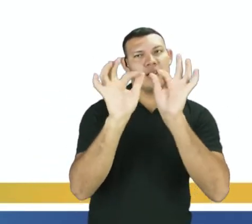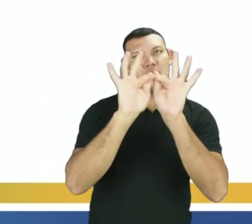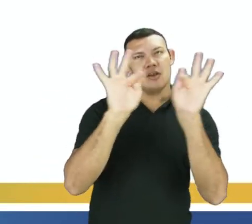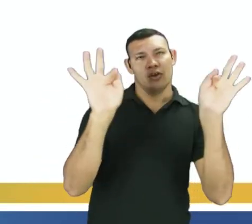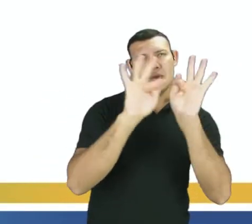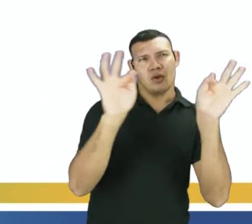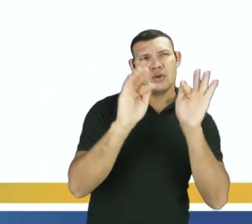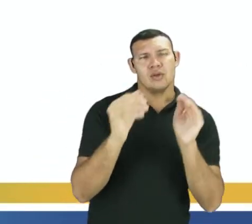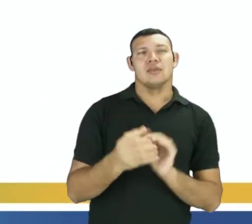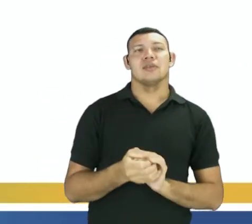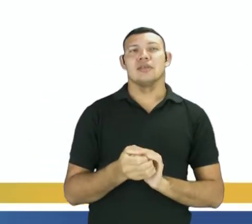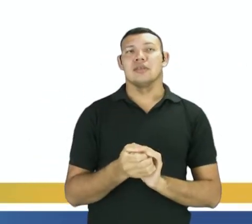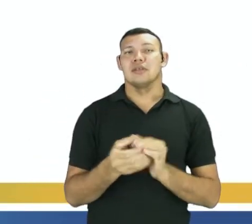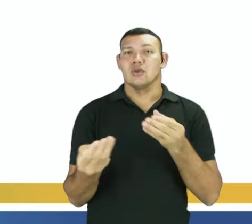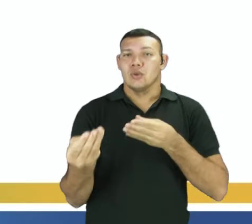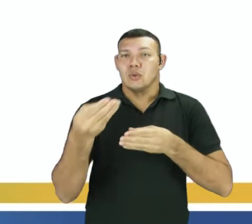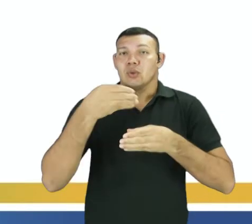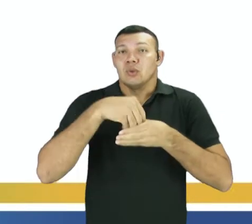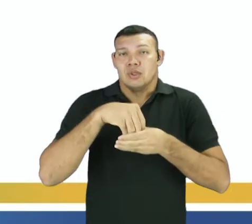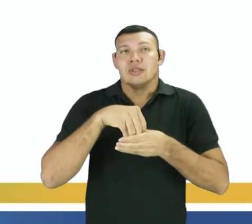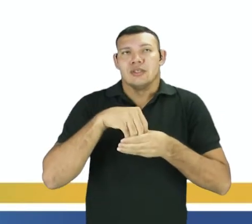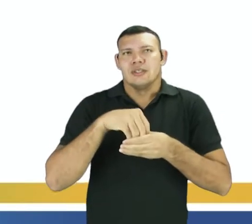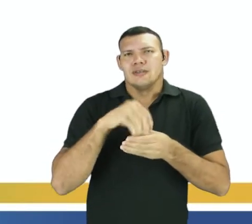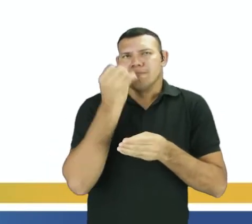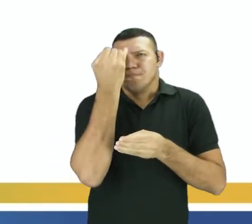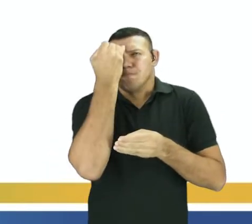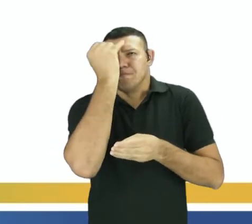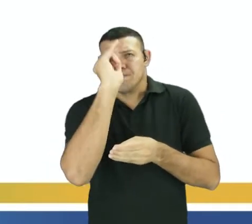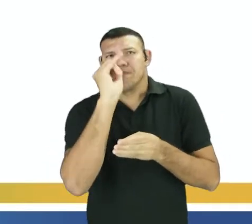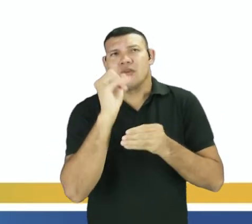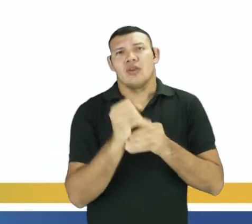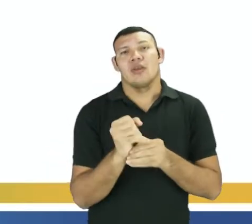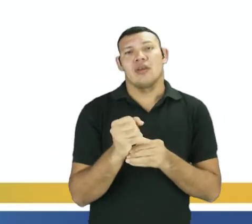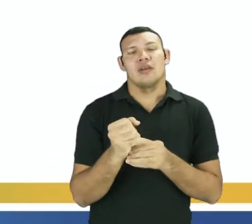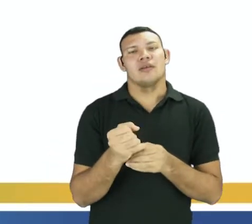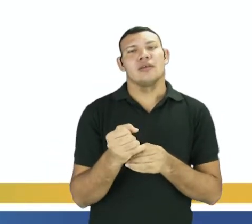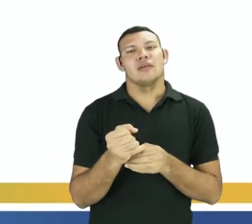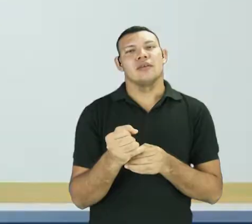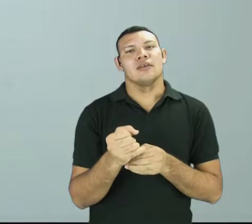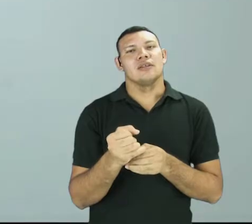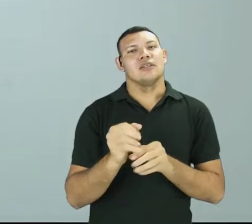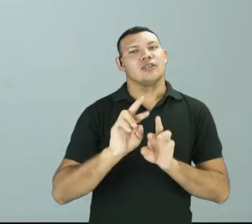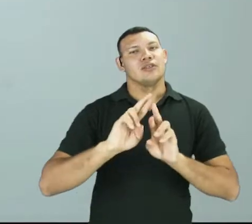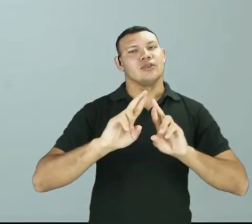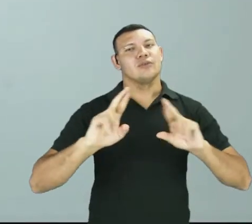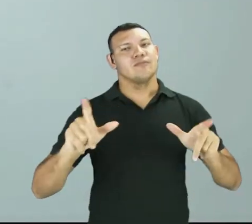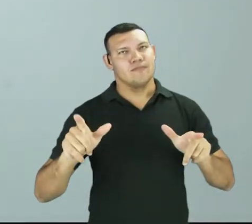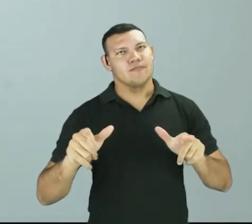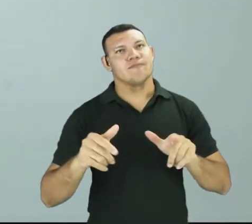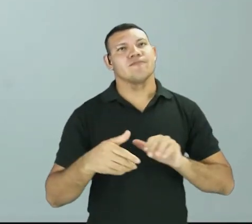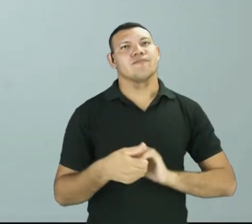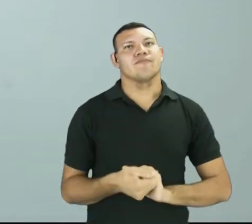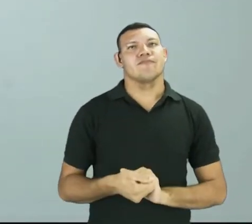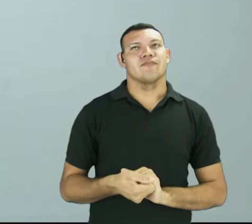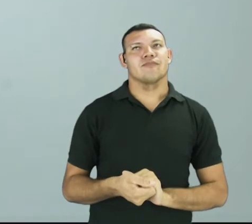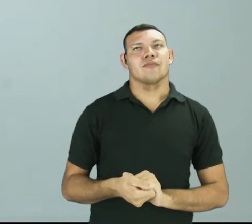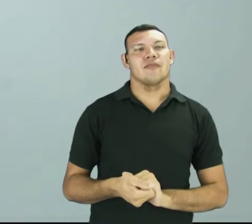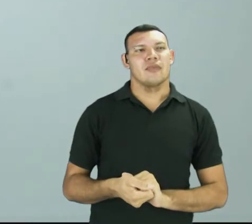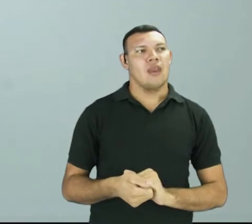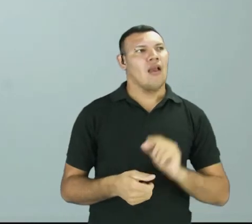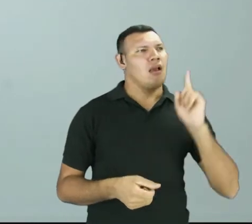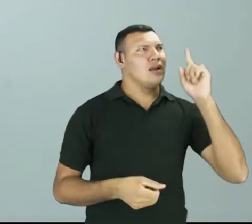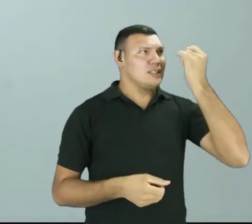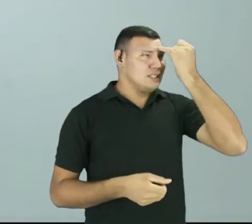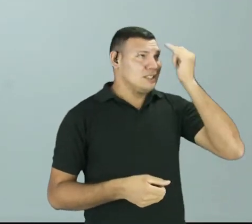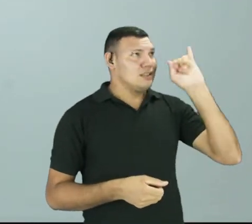que introduzem ideias opostas. Por exemplo, eu estou dizendo uma coisa aqui, mas aqui eu já quero dizer outra coisa, certo? Uma coisa aqui e aqui